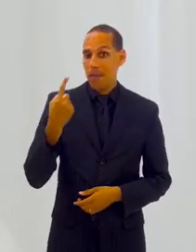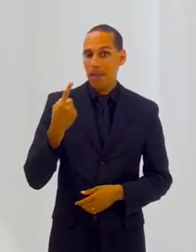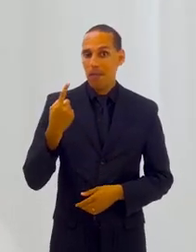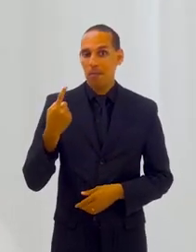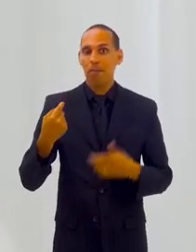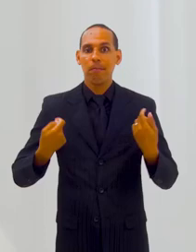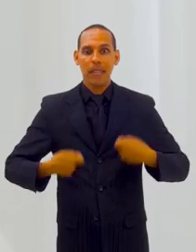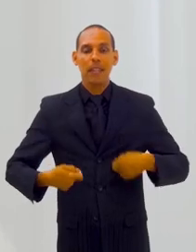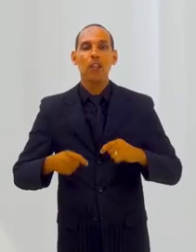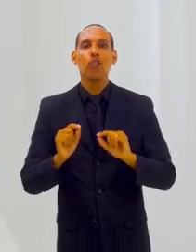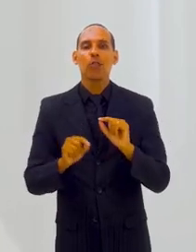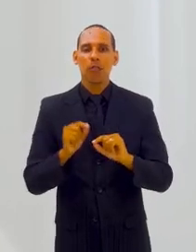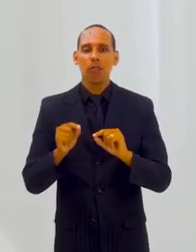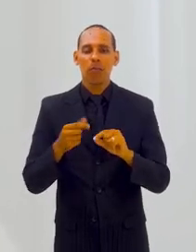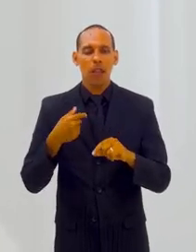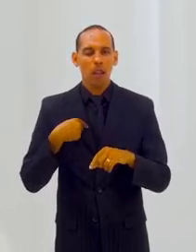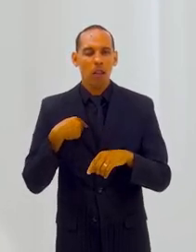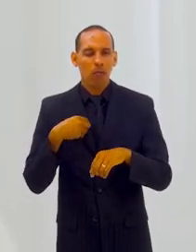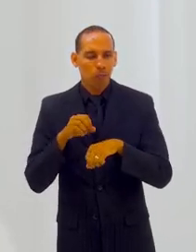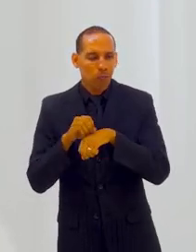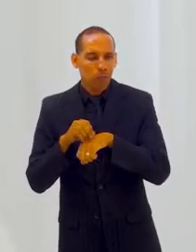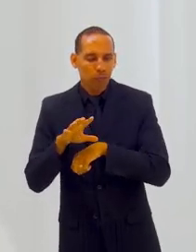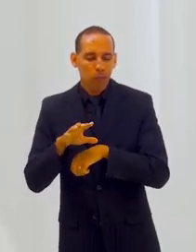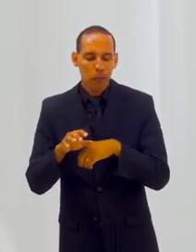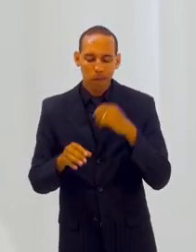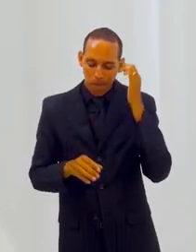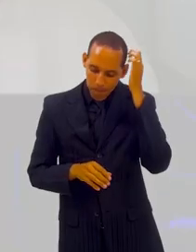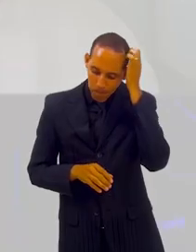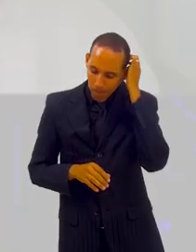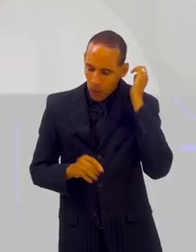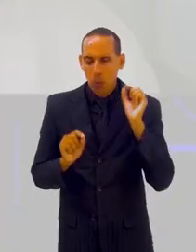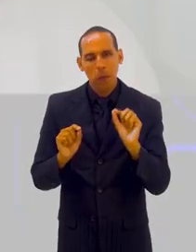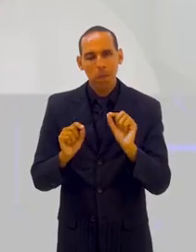fazer uma observação que